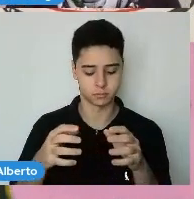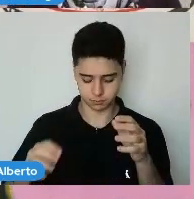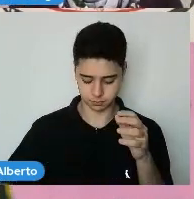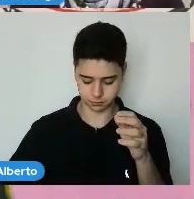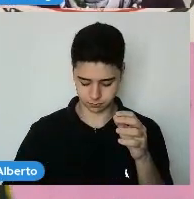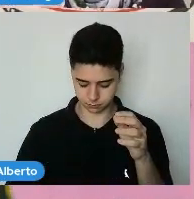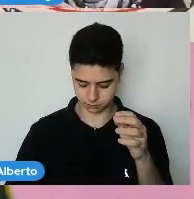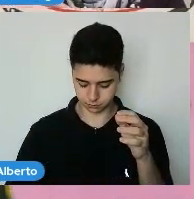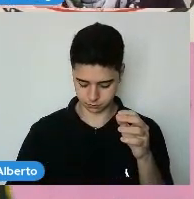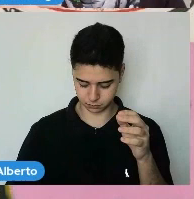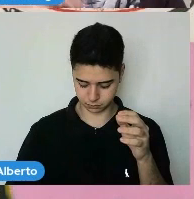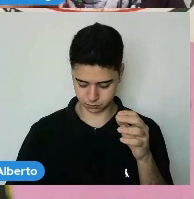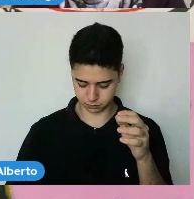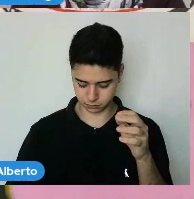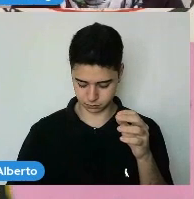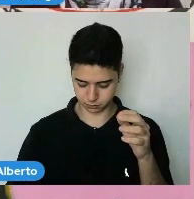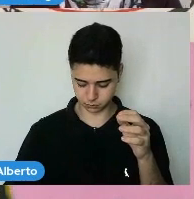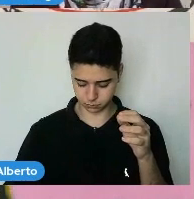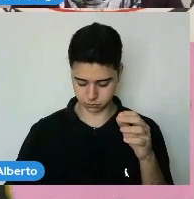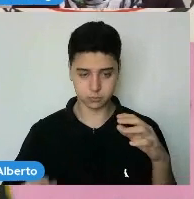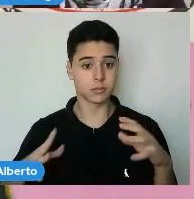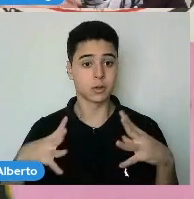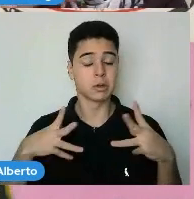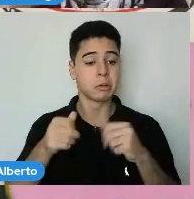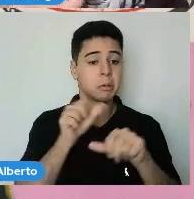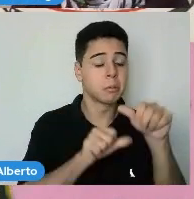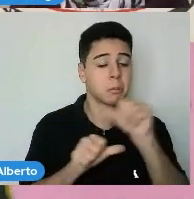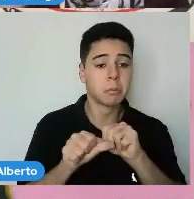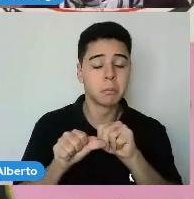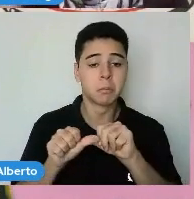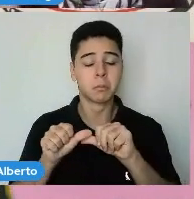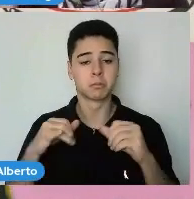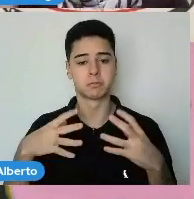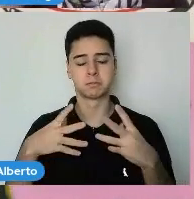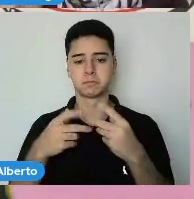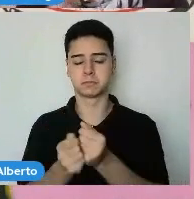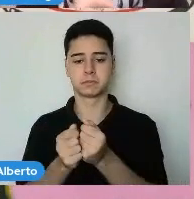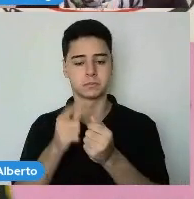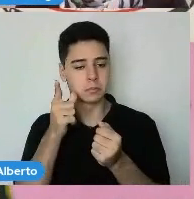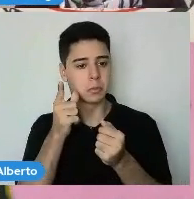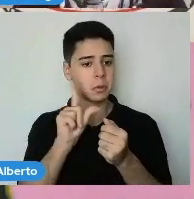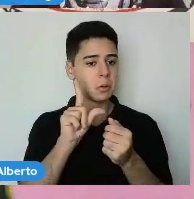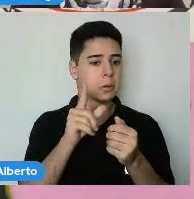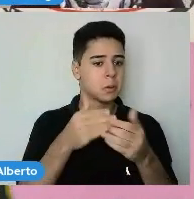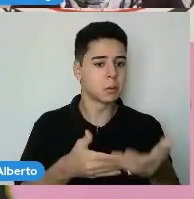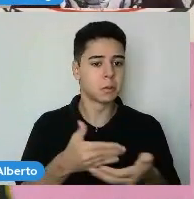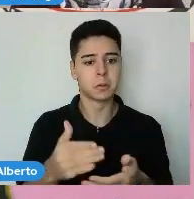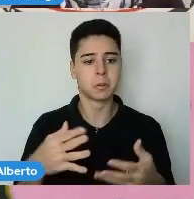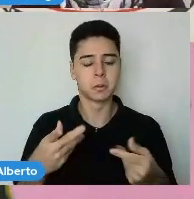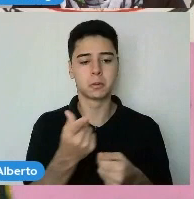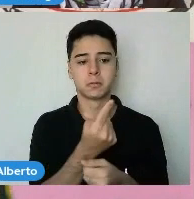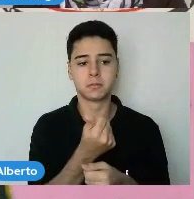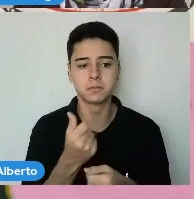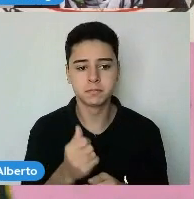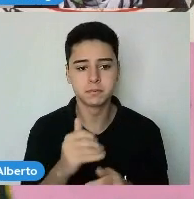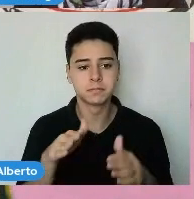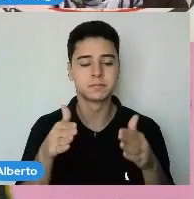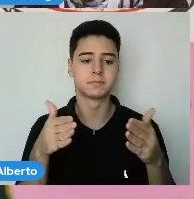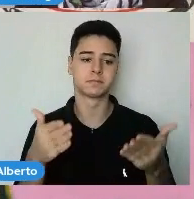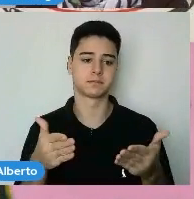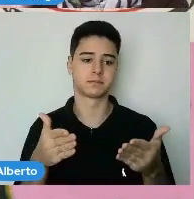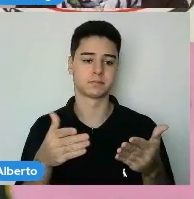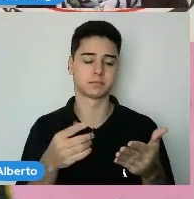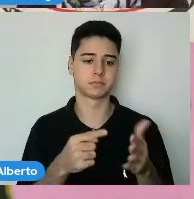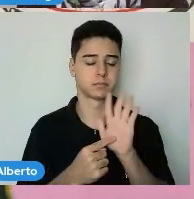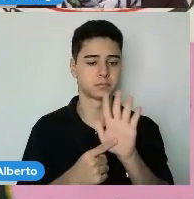coletivista, bem de distribuição de recursos, bem na linha da distribuição de recursos, e propõem